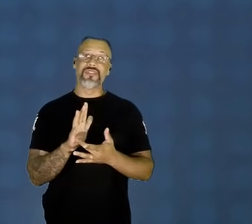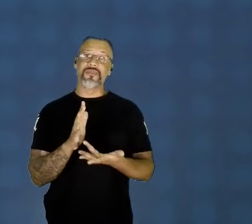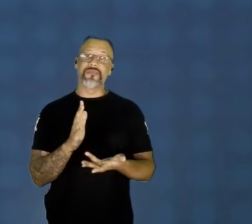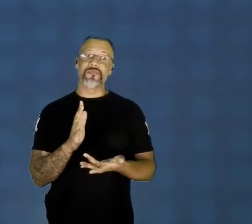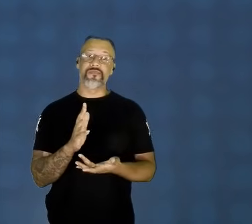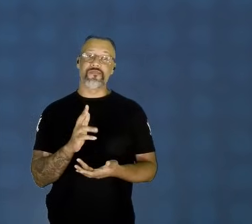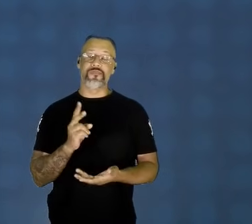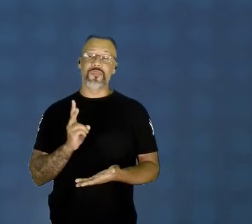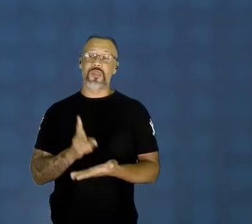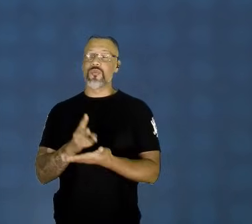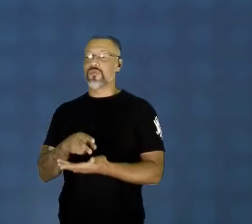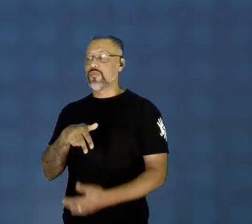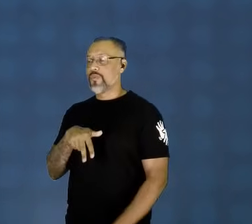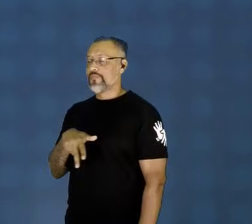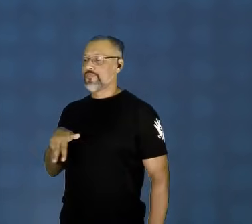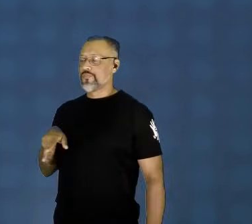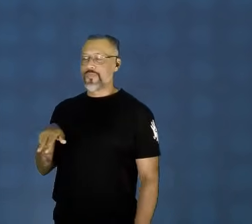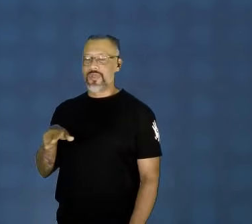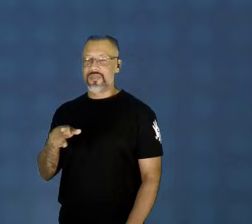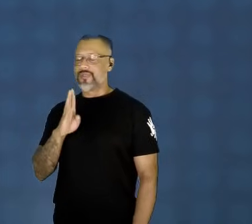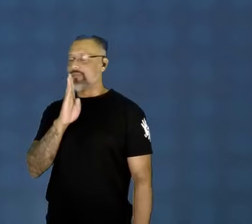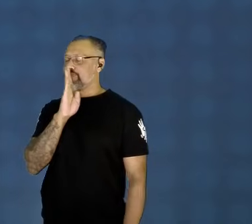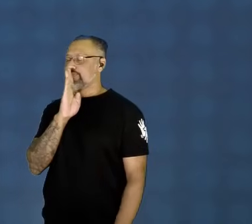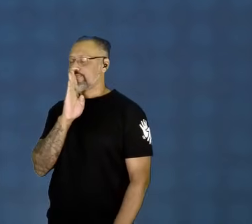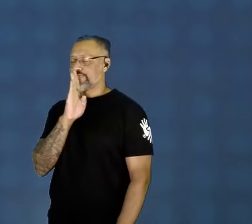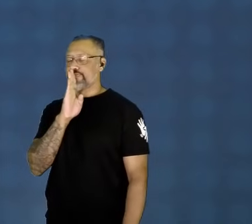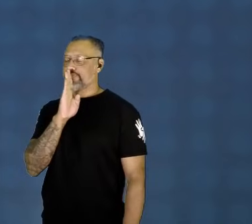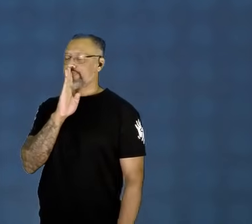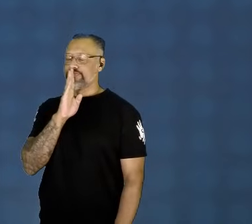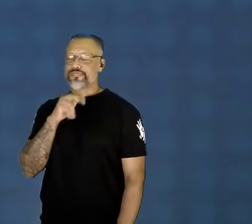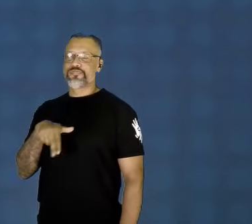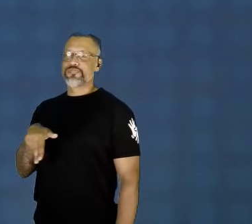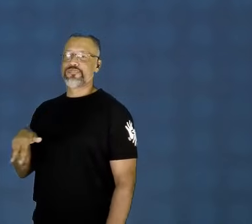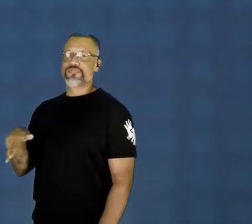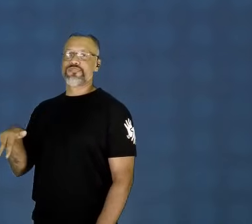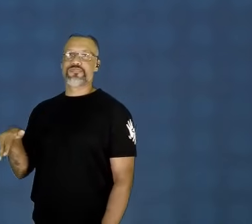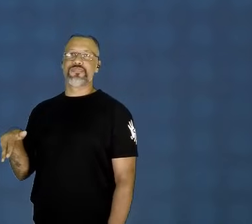não lhe respondeu palavra.